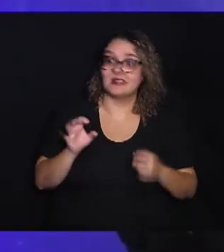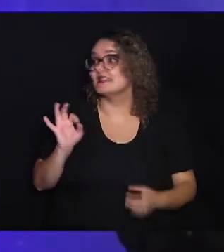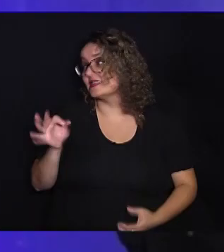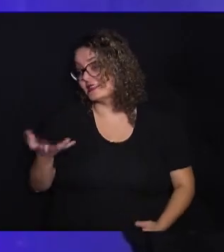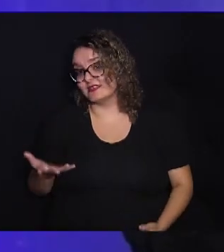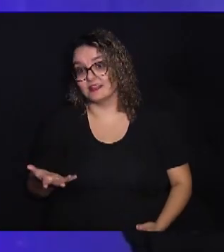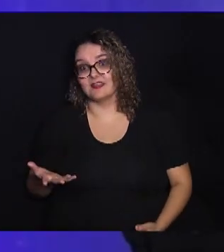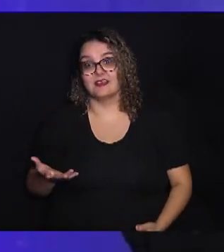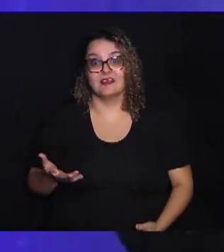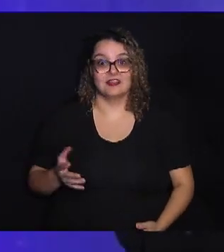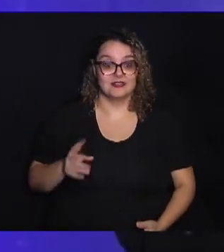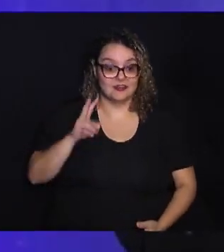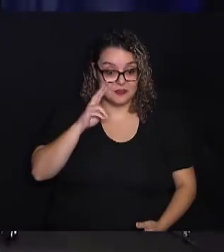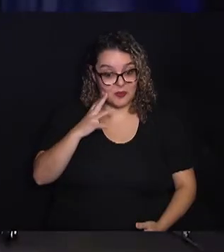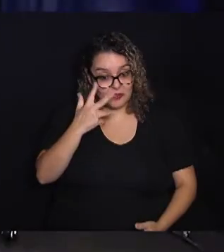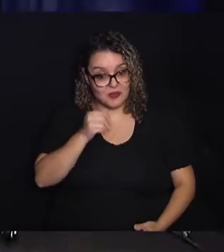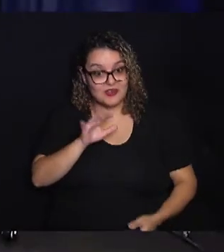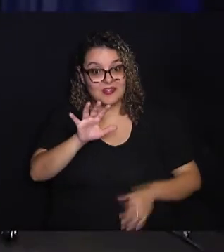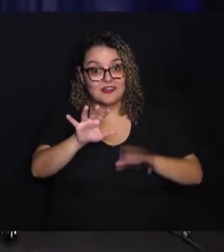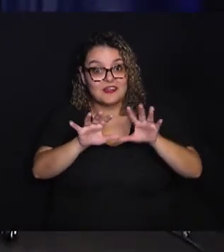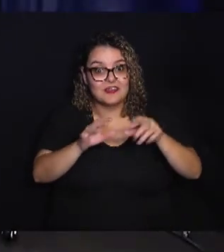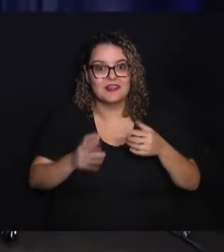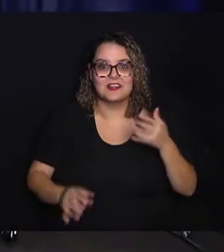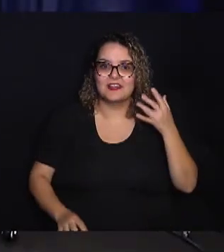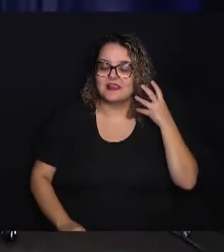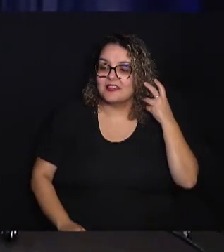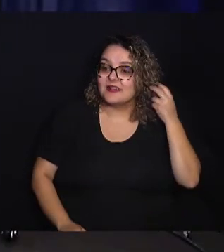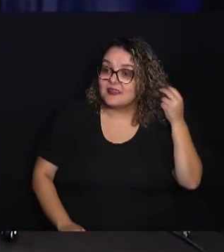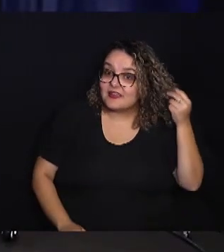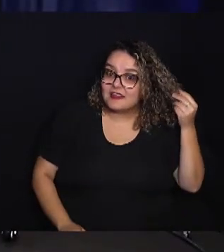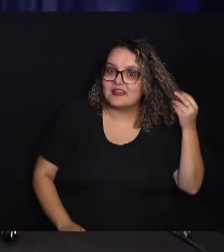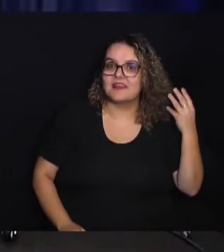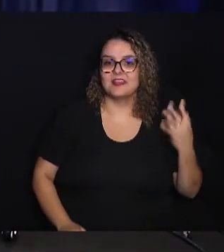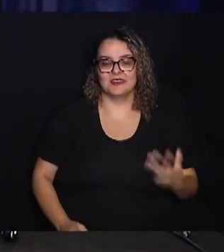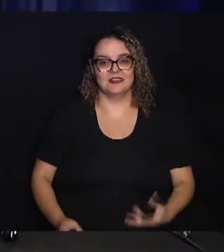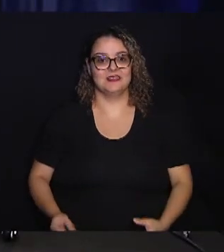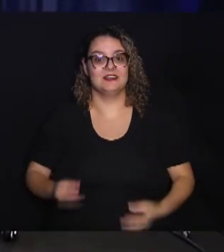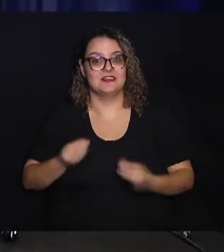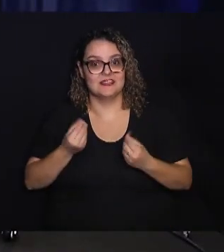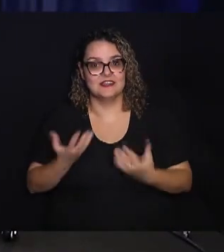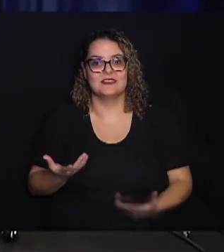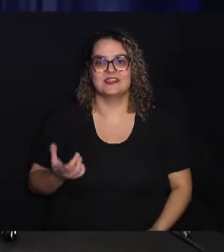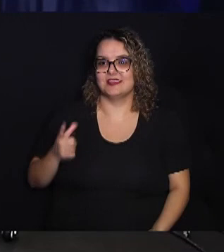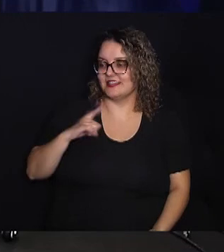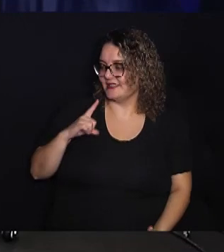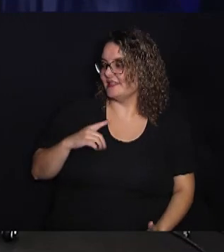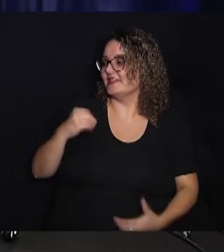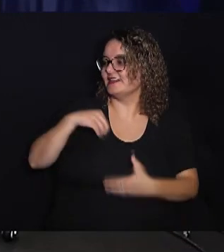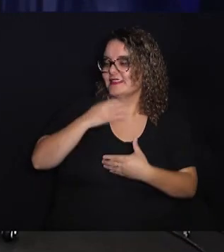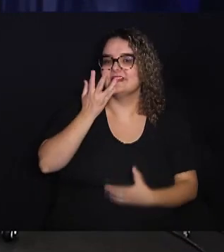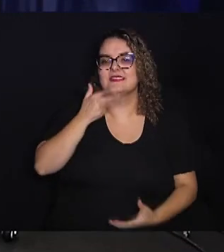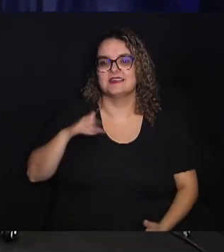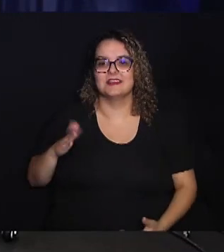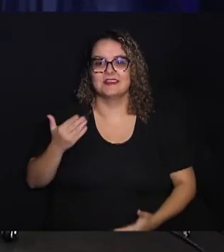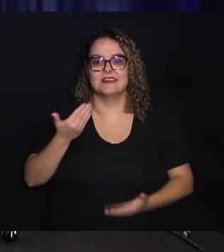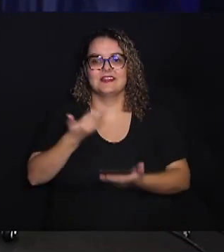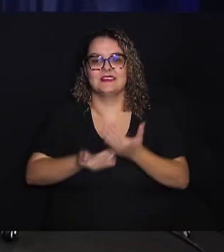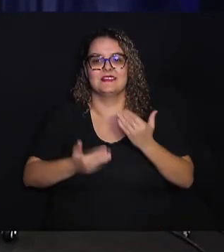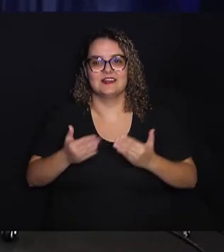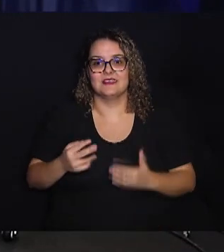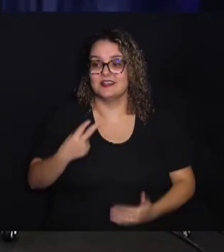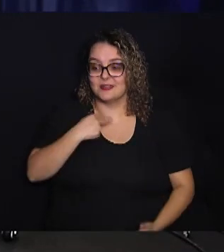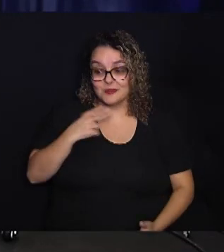bonita, a gente quer tocar, né? É A gente verdade. vê o cabelo, a gente quer tocar, Sim. sentir a textura. A gente tem isso na infância, a gente vai Sim. perdendo, né? Não Sim. toca,